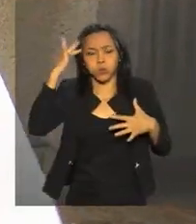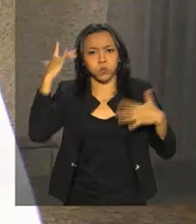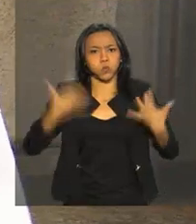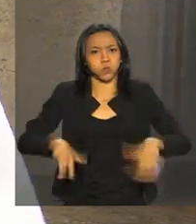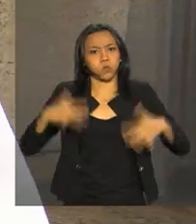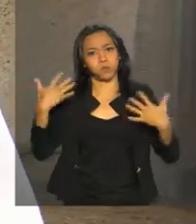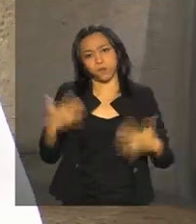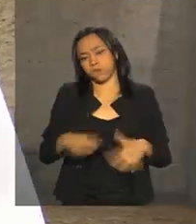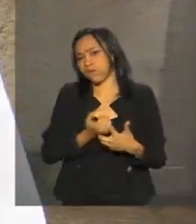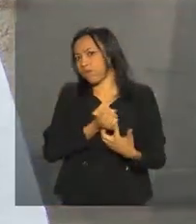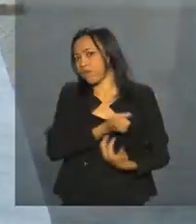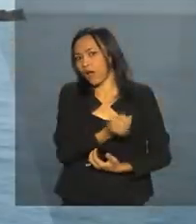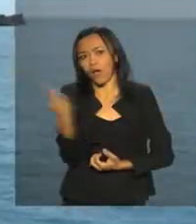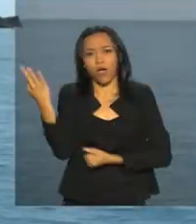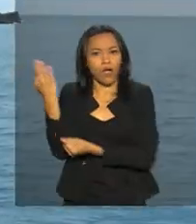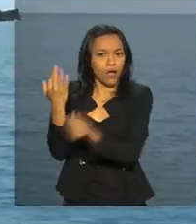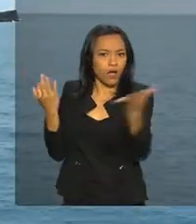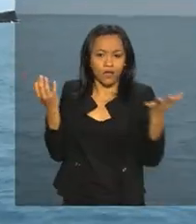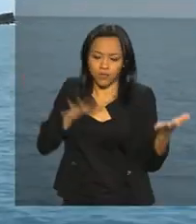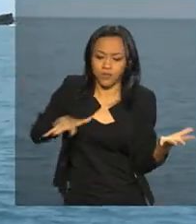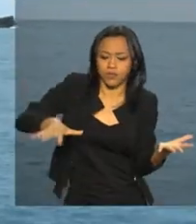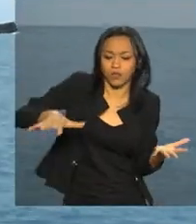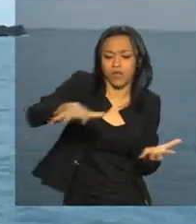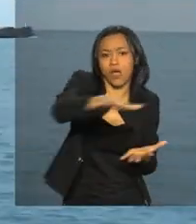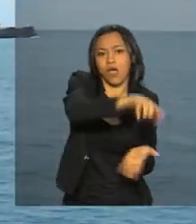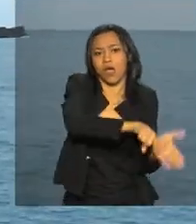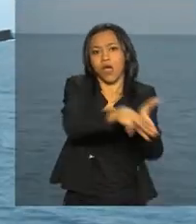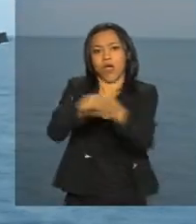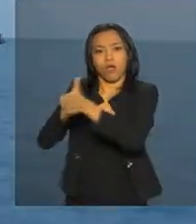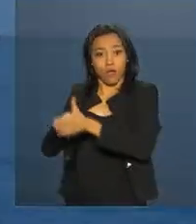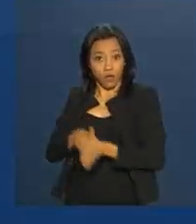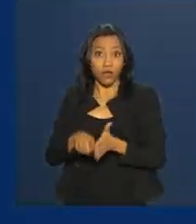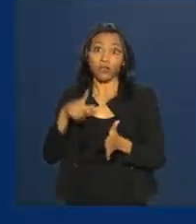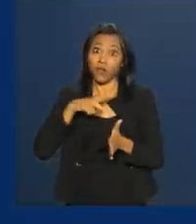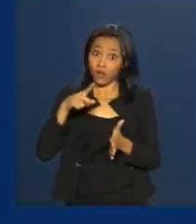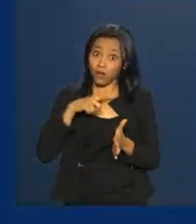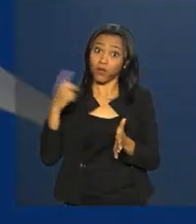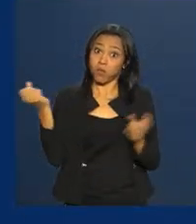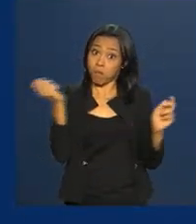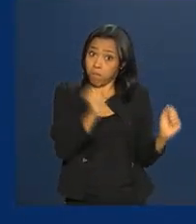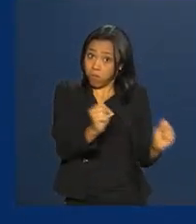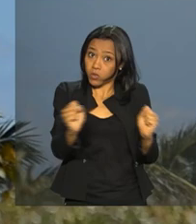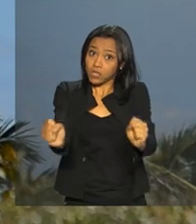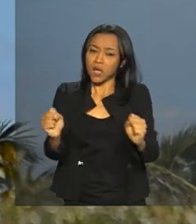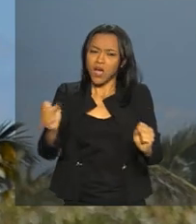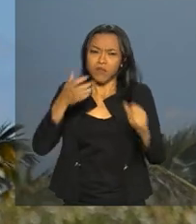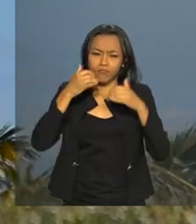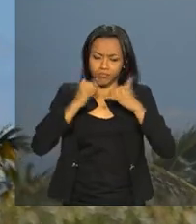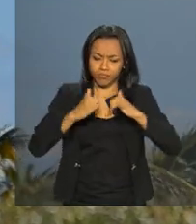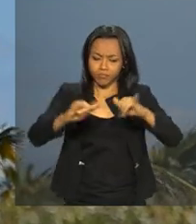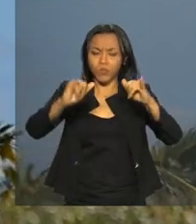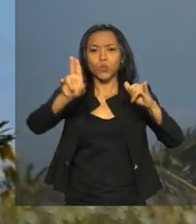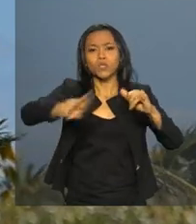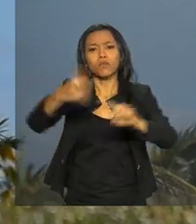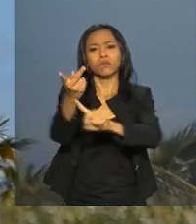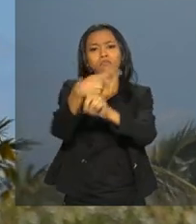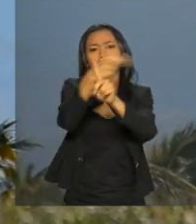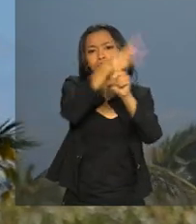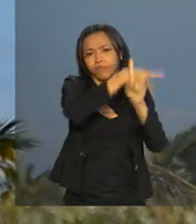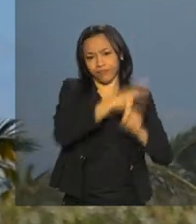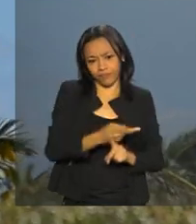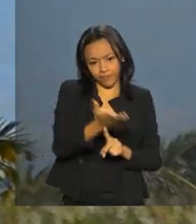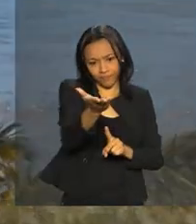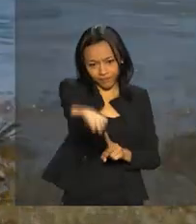gigantesca para as mais diversas áreas. Você tem a potencial de geração de energia com base no vento, a geração de